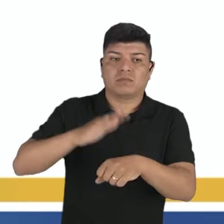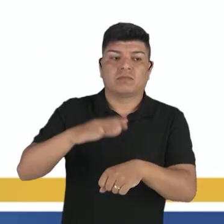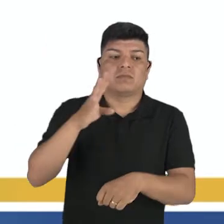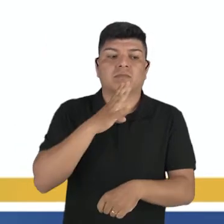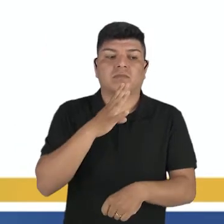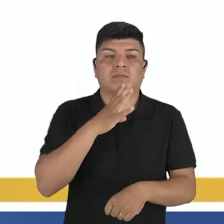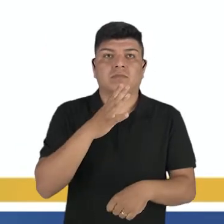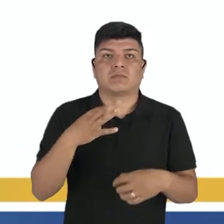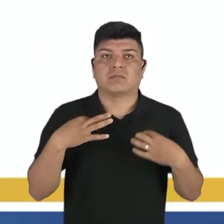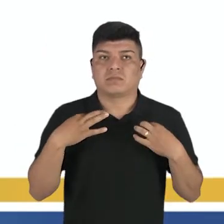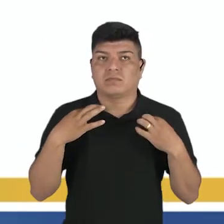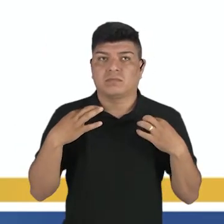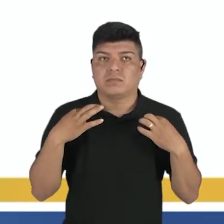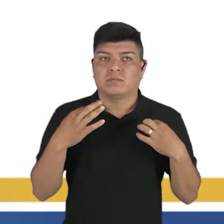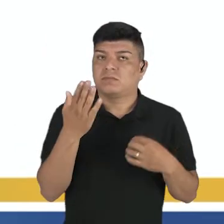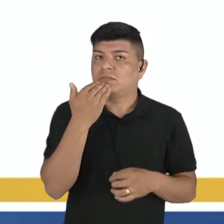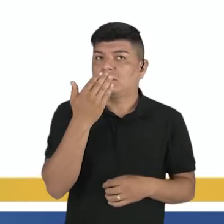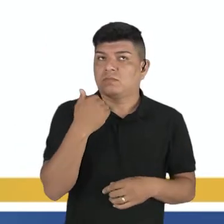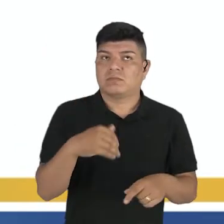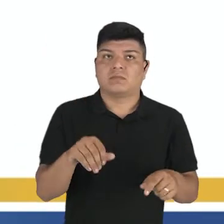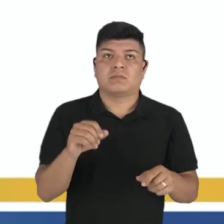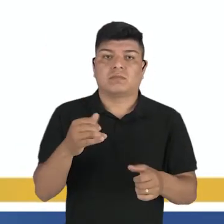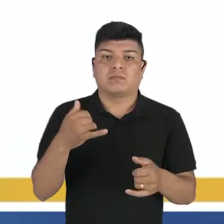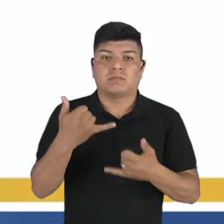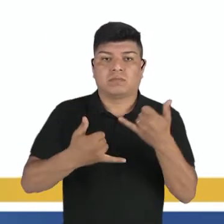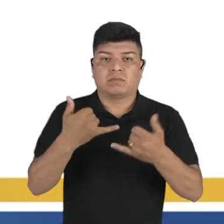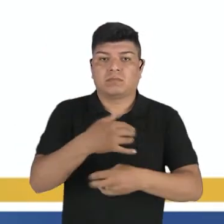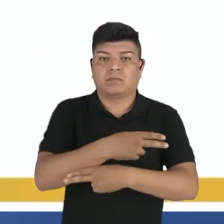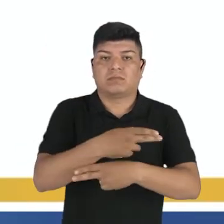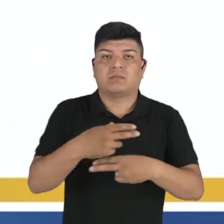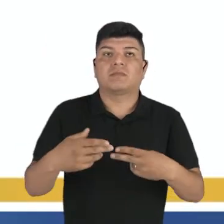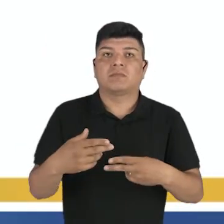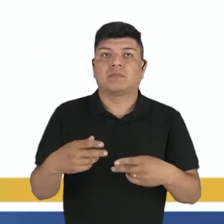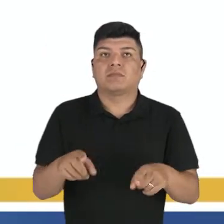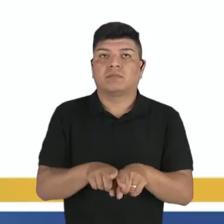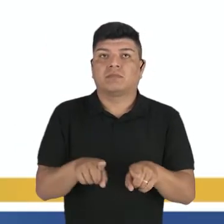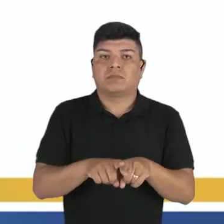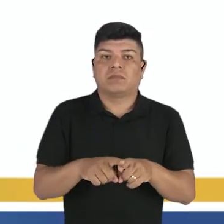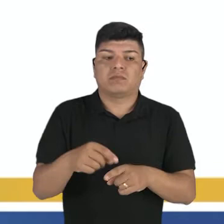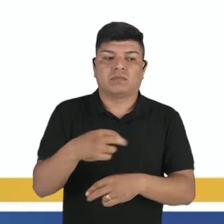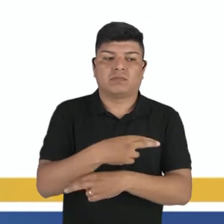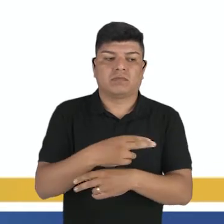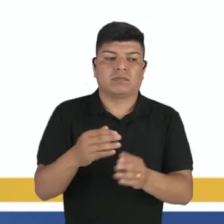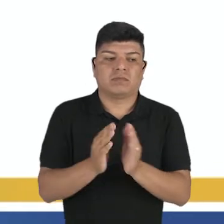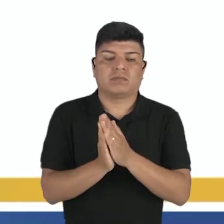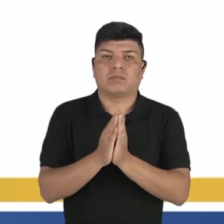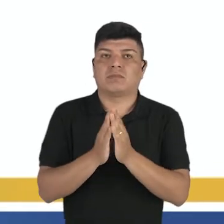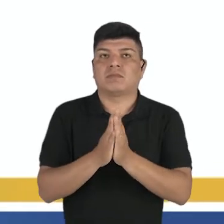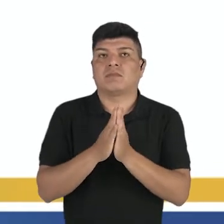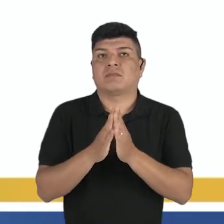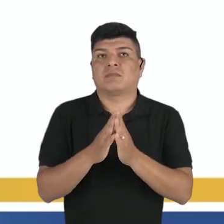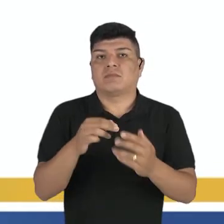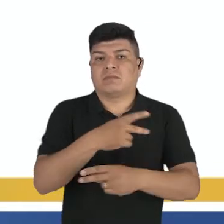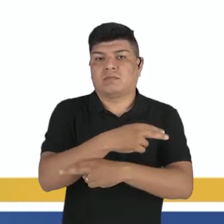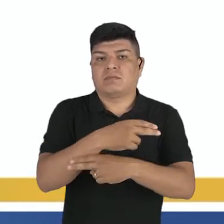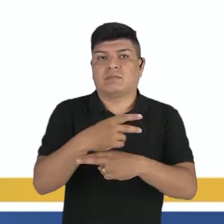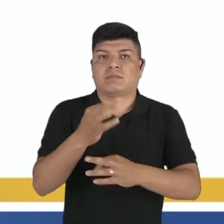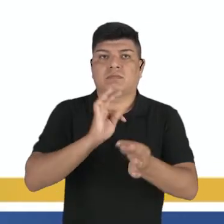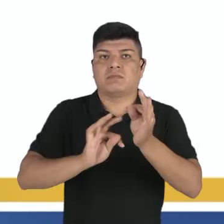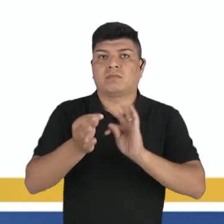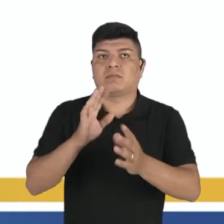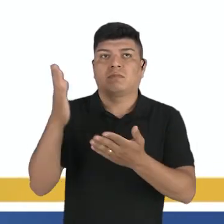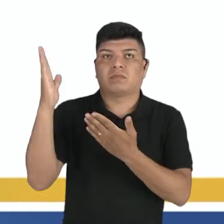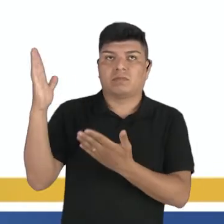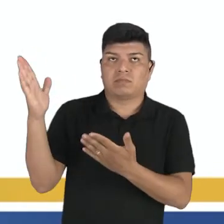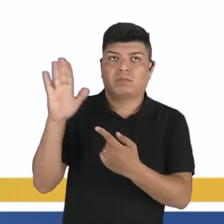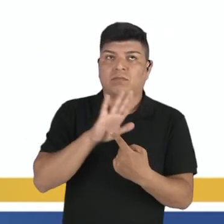mais conhecidas, como as testes, as de alimentos, brinquedos e, como sempre, os produtos eletrônicos, que eles sempre estão em destaque